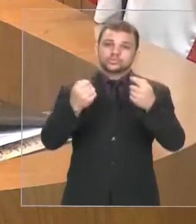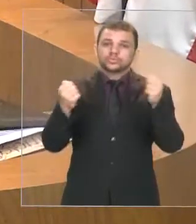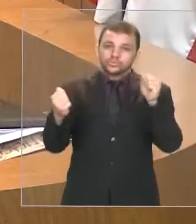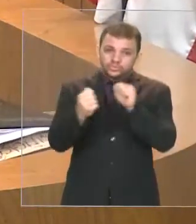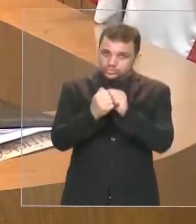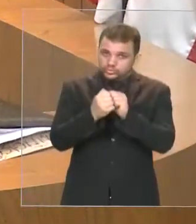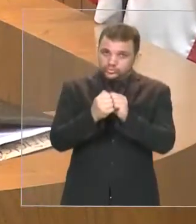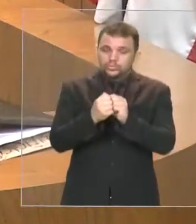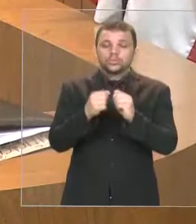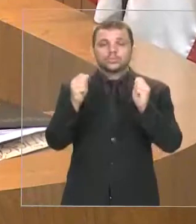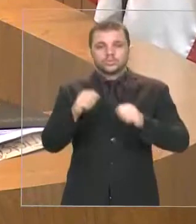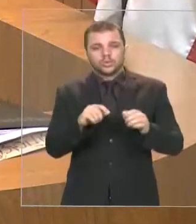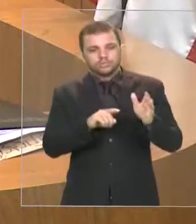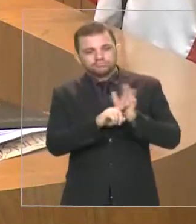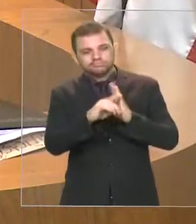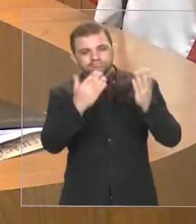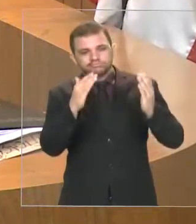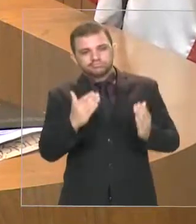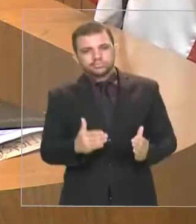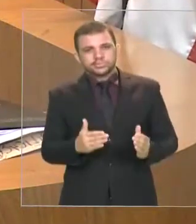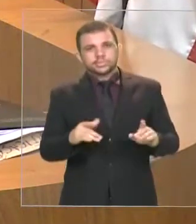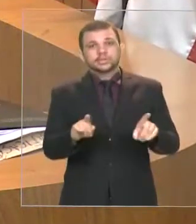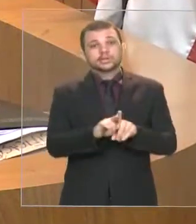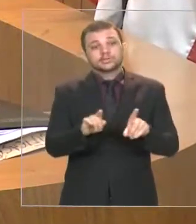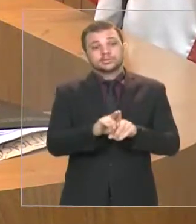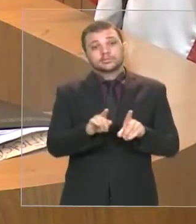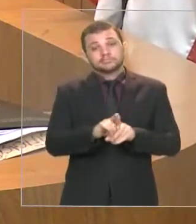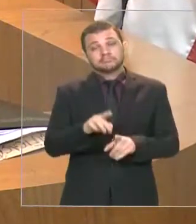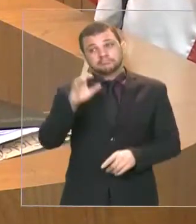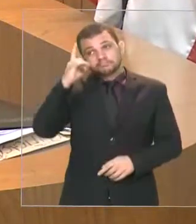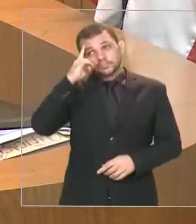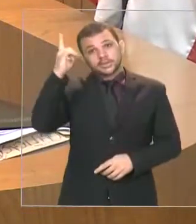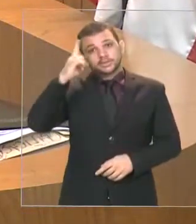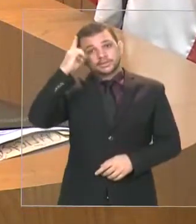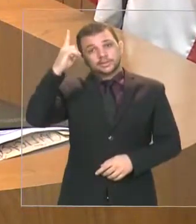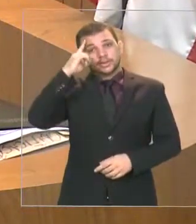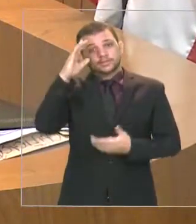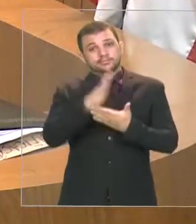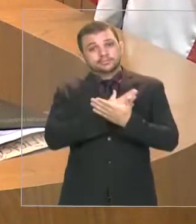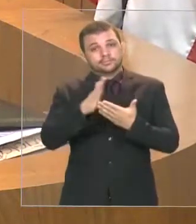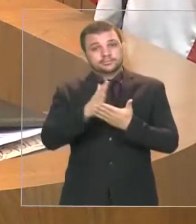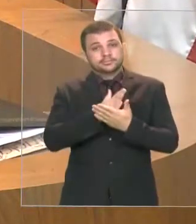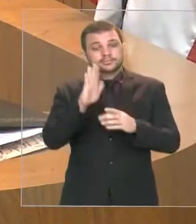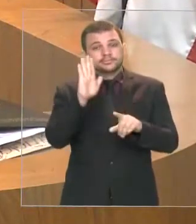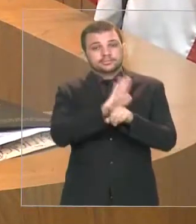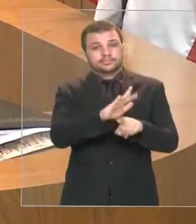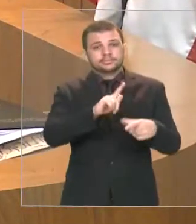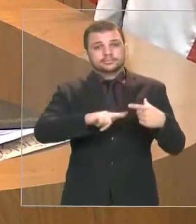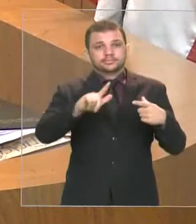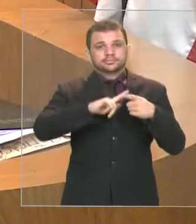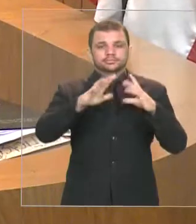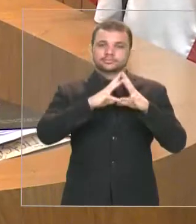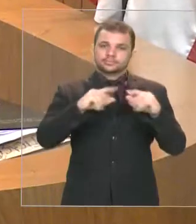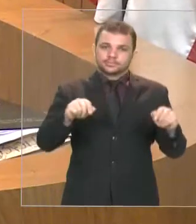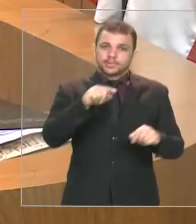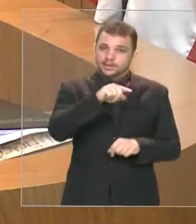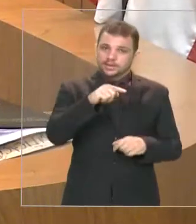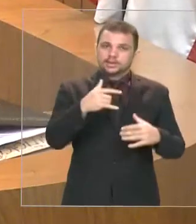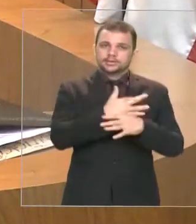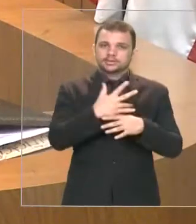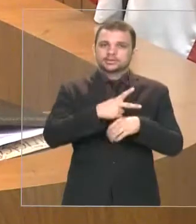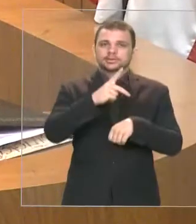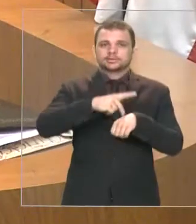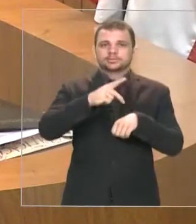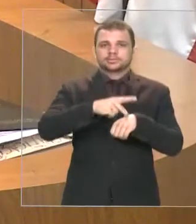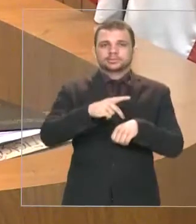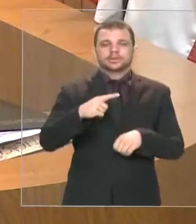verificar a situação e apresentar solução para a problemática na cidade de Pindaré Mirim. Então, programada, agendada a